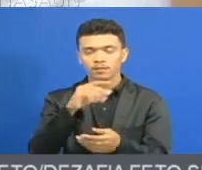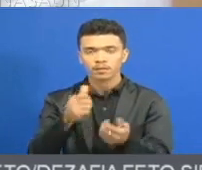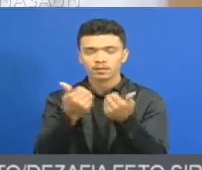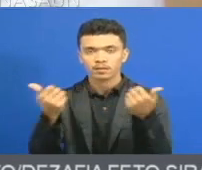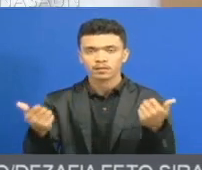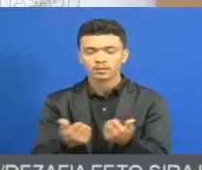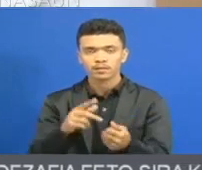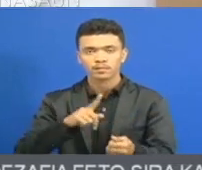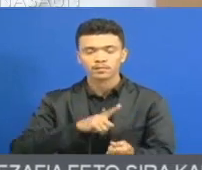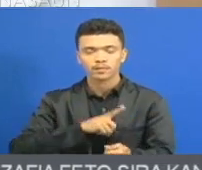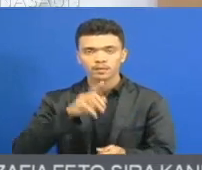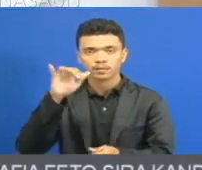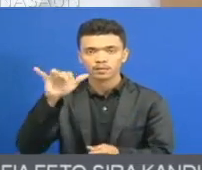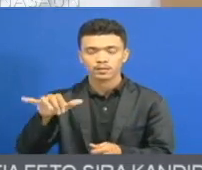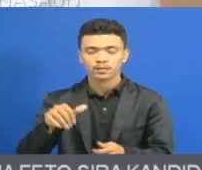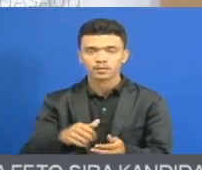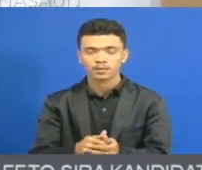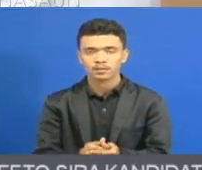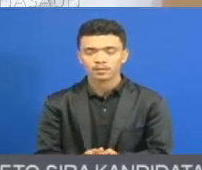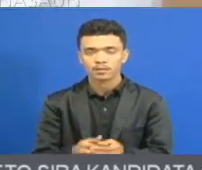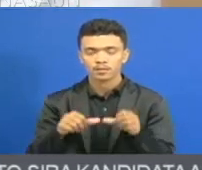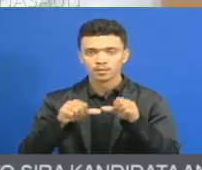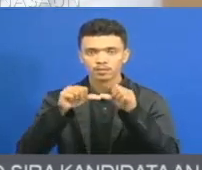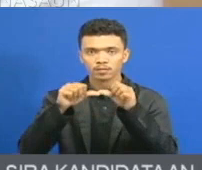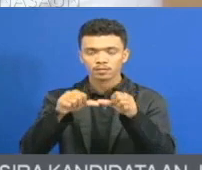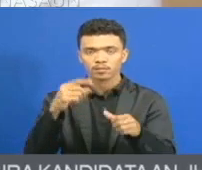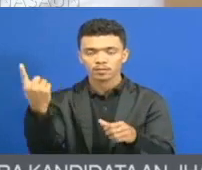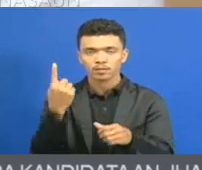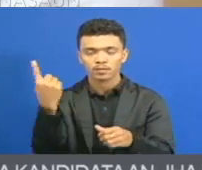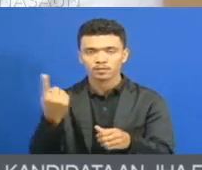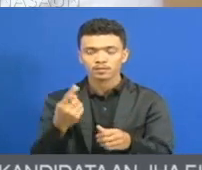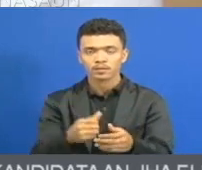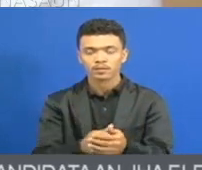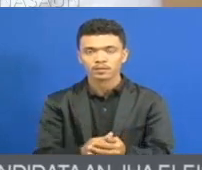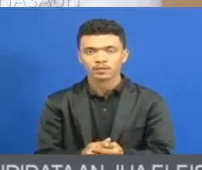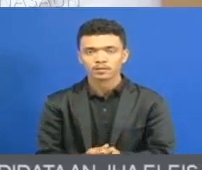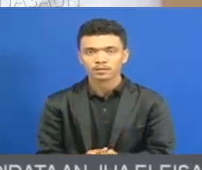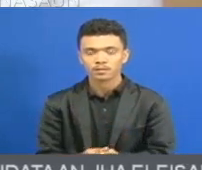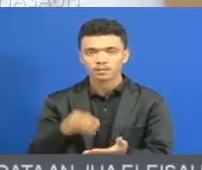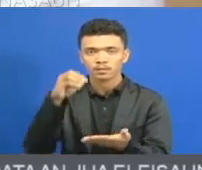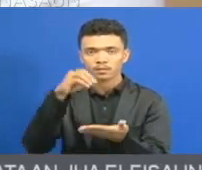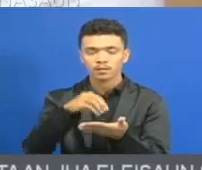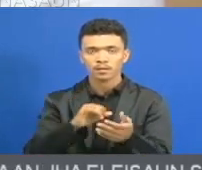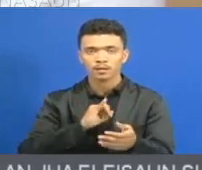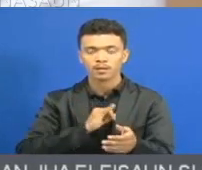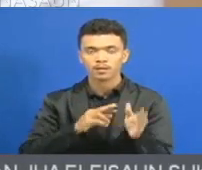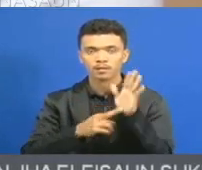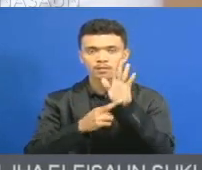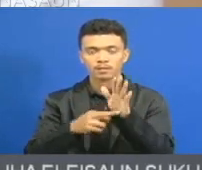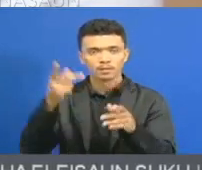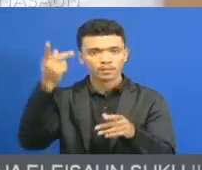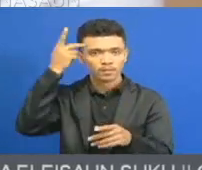né? A Lula, e mesmo que continua na fase de comitimento ao representa primeiro-ministro